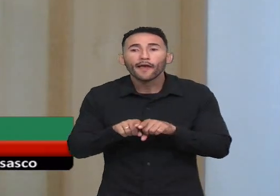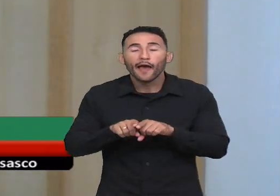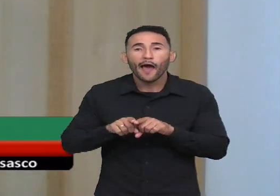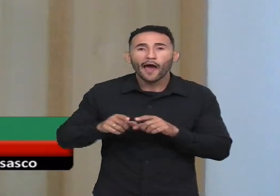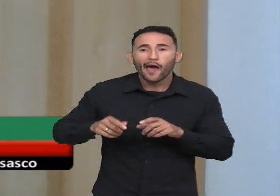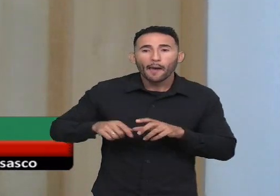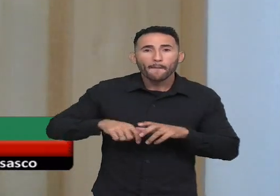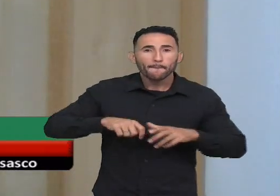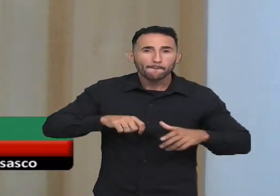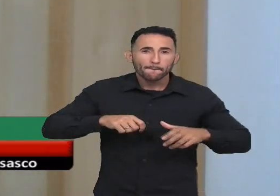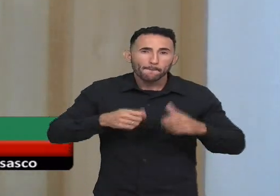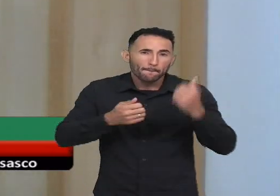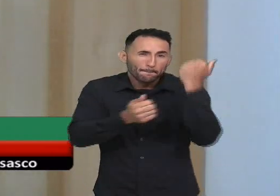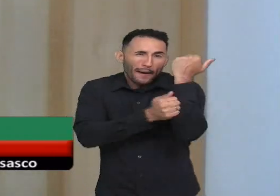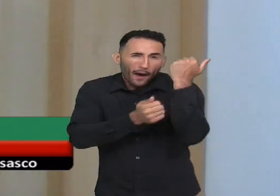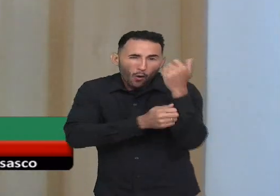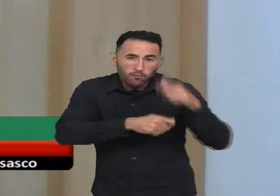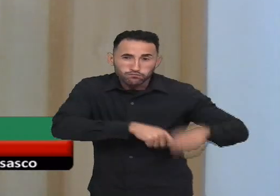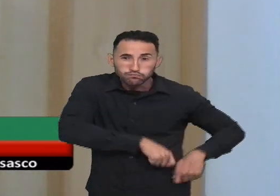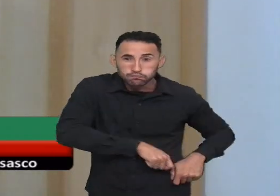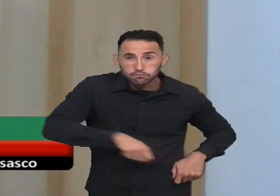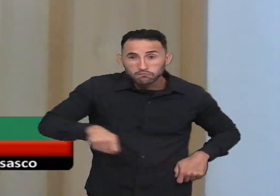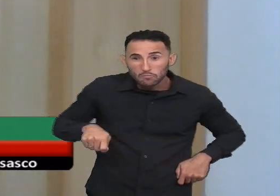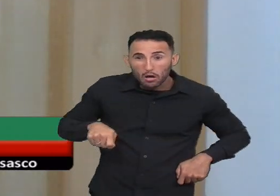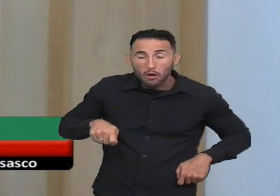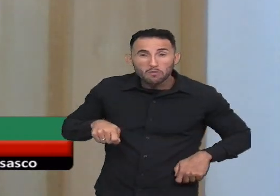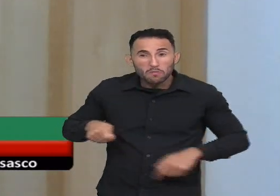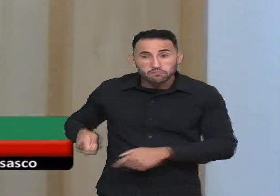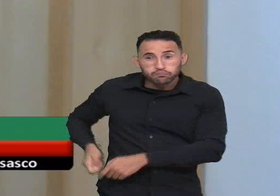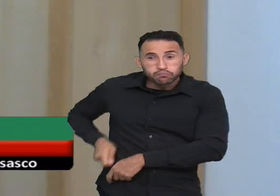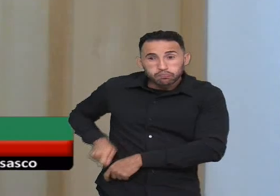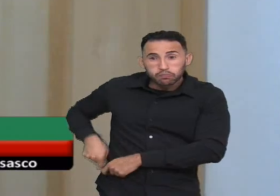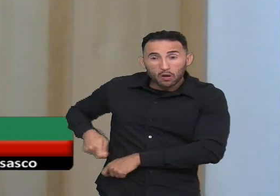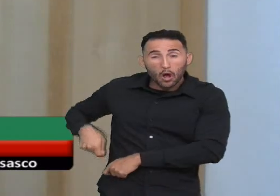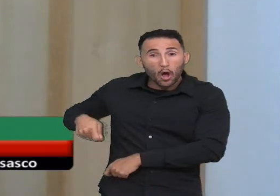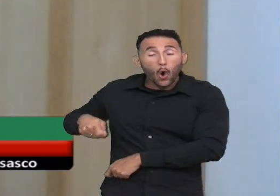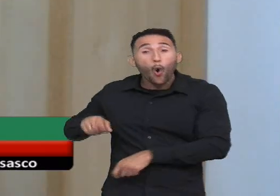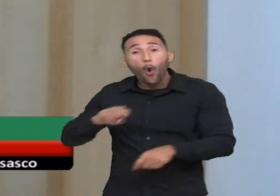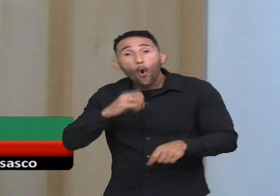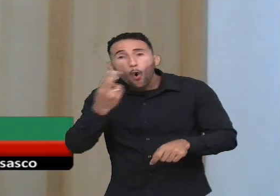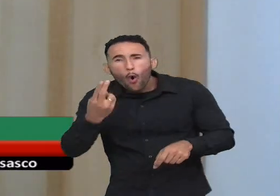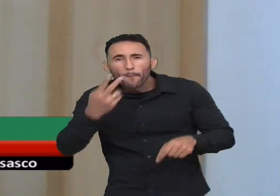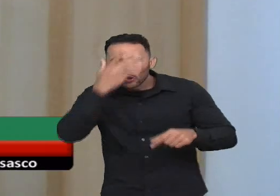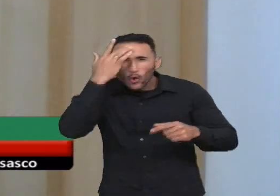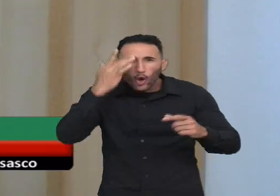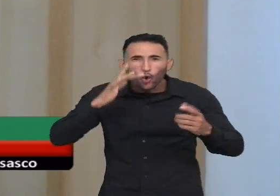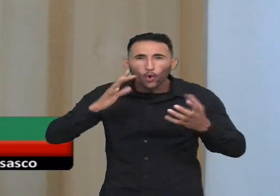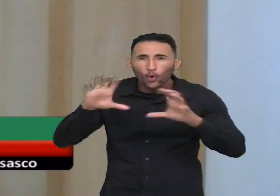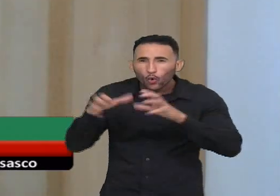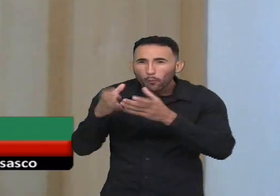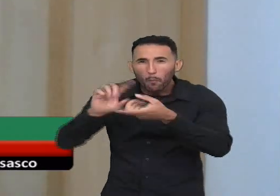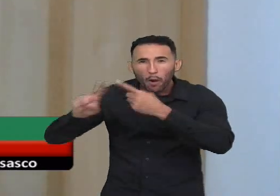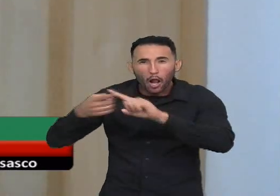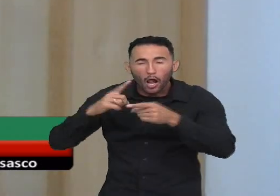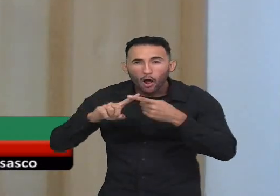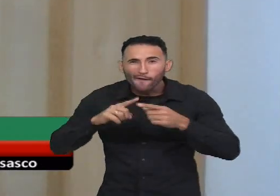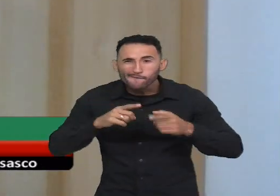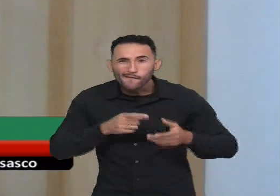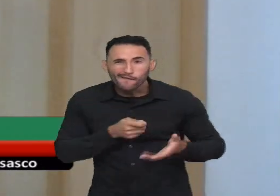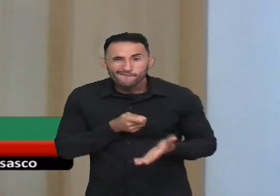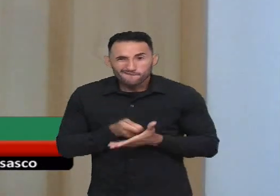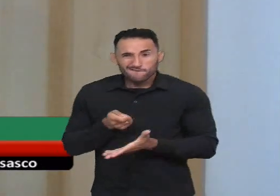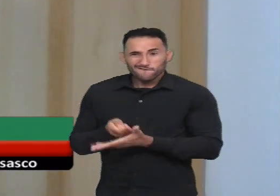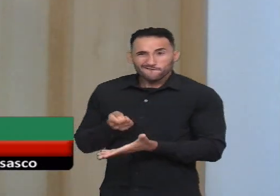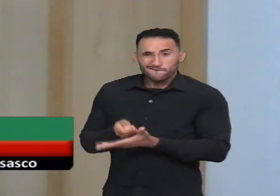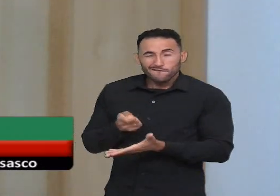ou instrumentos capazes de produzir lesão corporal, provocando tumulto ou desordens, ameaçando pessoa certa ou incerta,